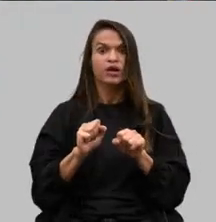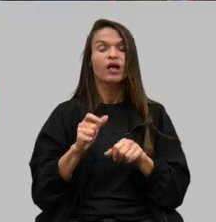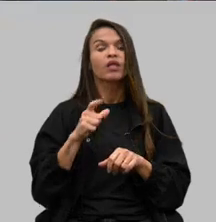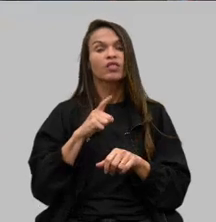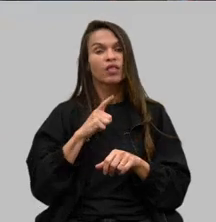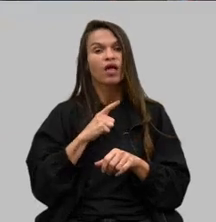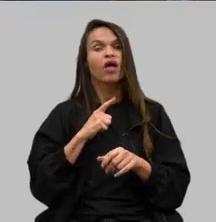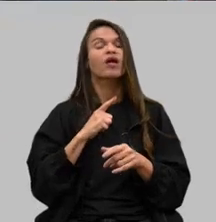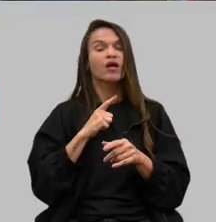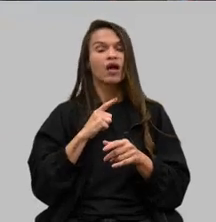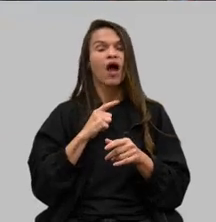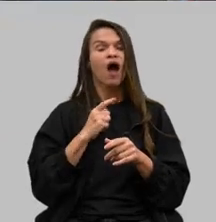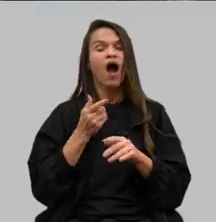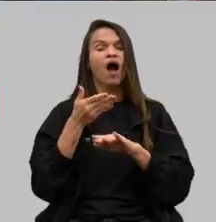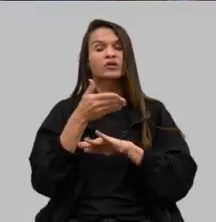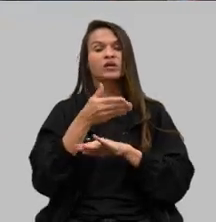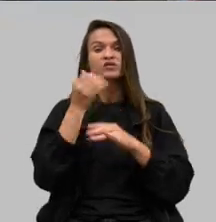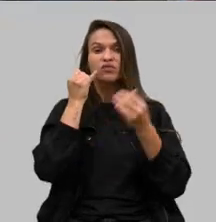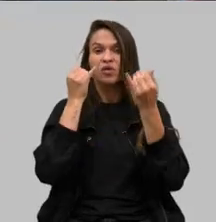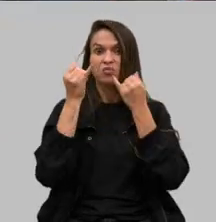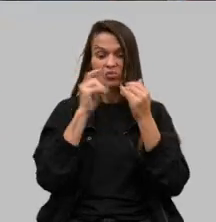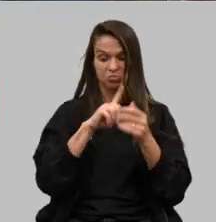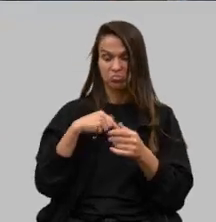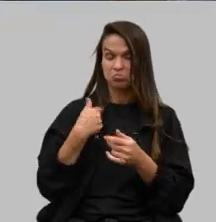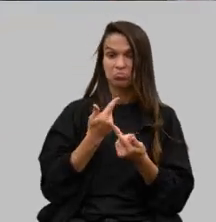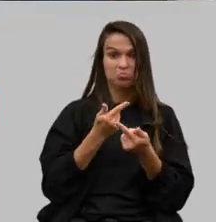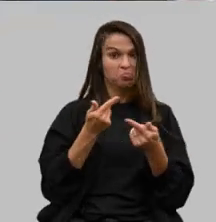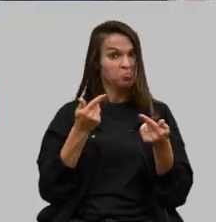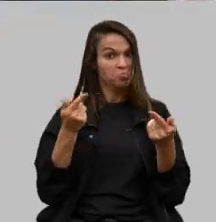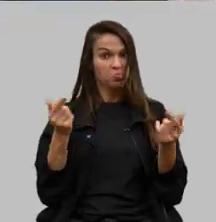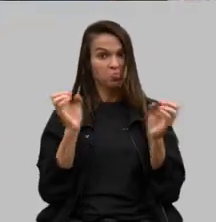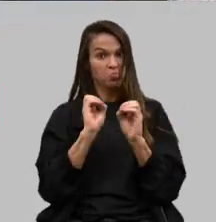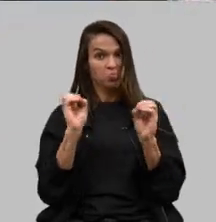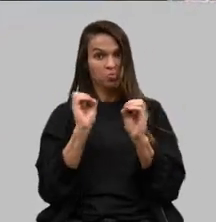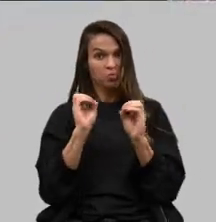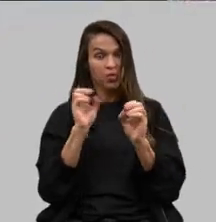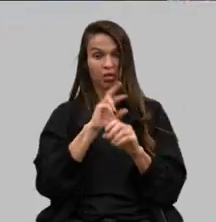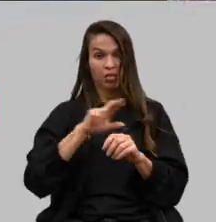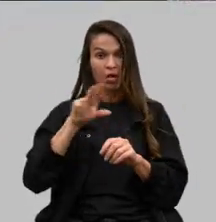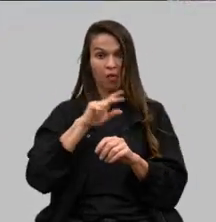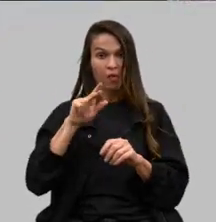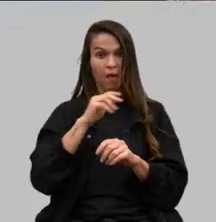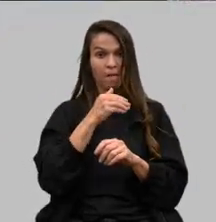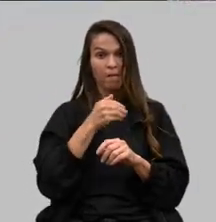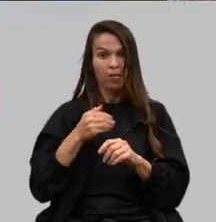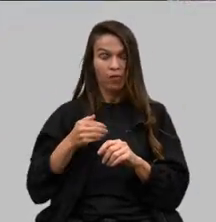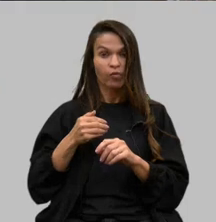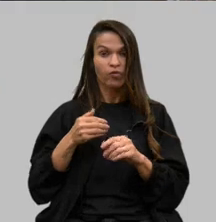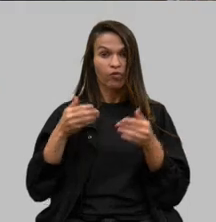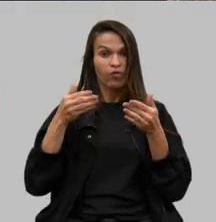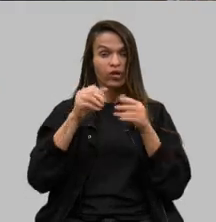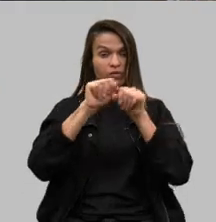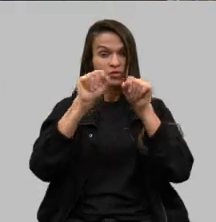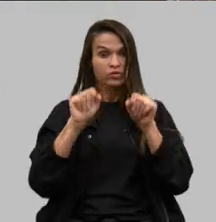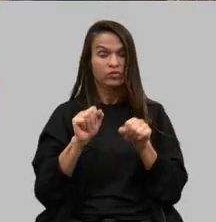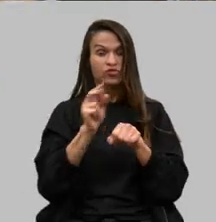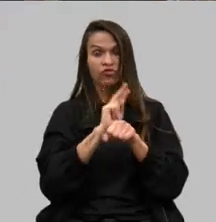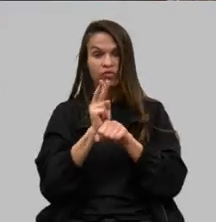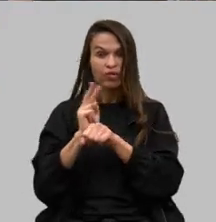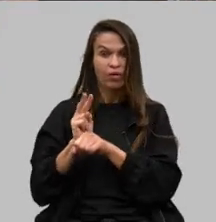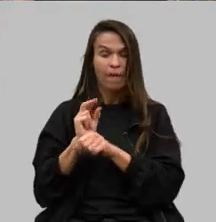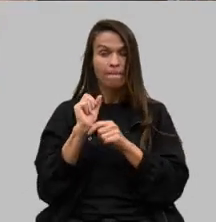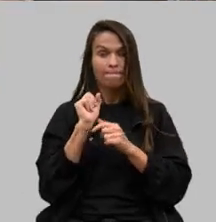informações que nós não temos que não são públicas sobre o sistema de fiscalização